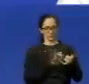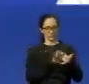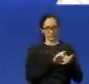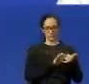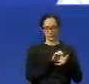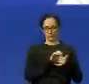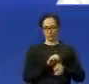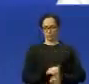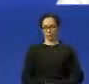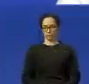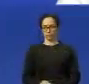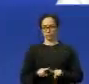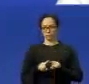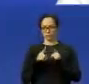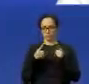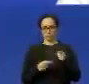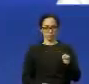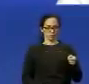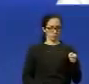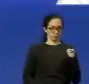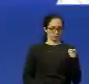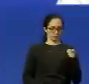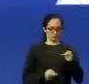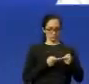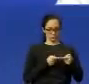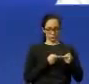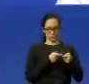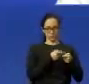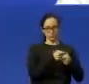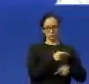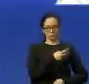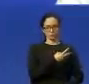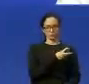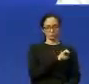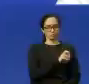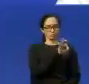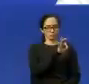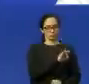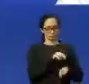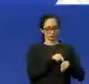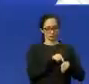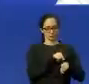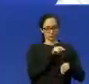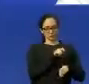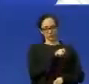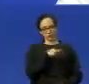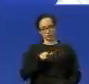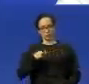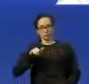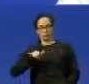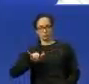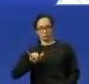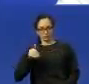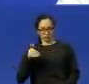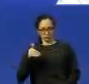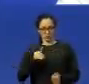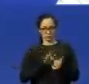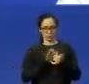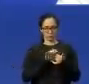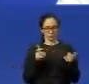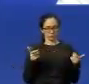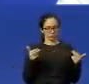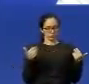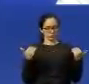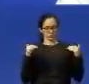que ele fala que o motorista X gasta 25% do tempo que o motorista Y gasta para fazer a mesma